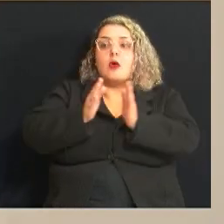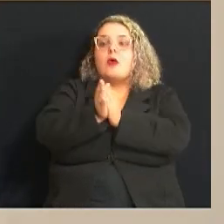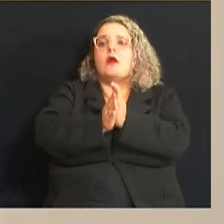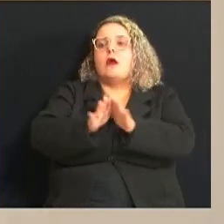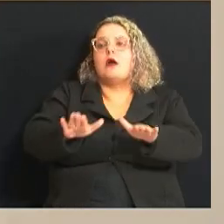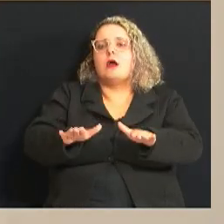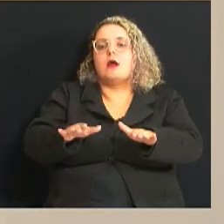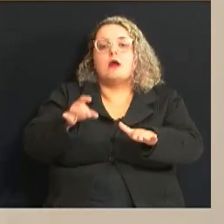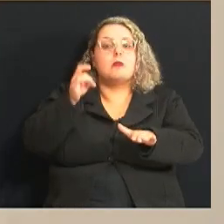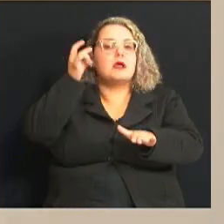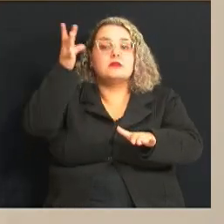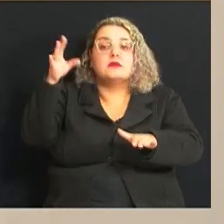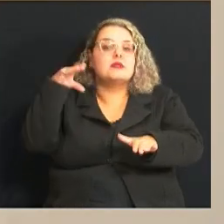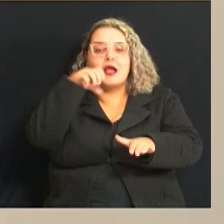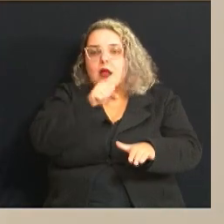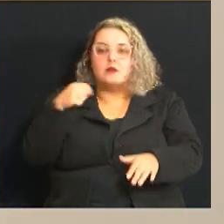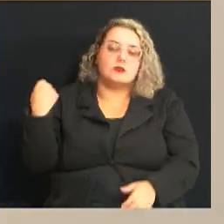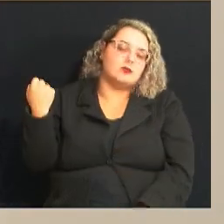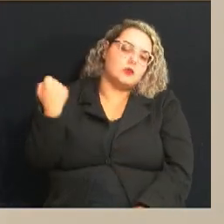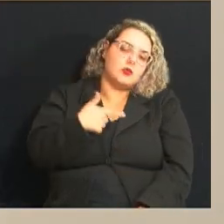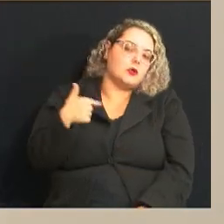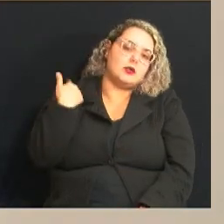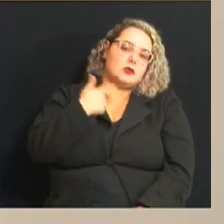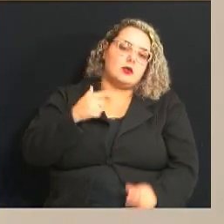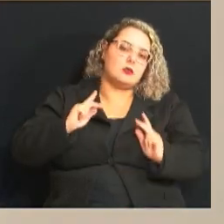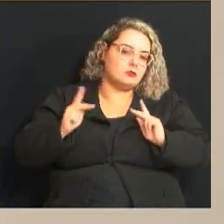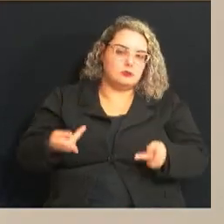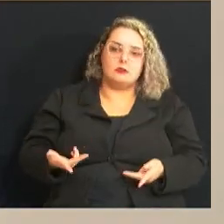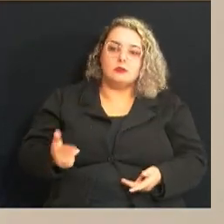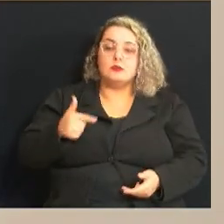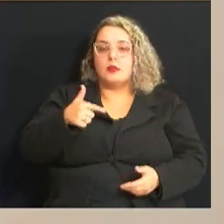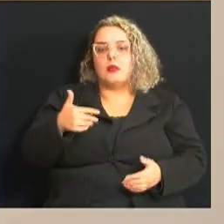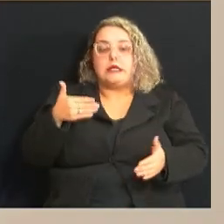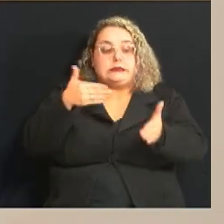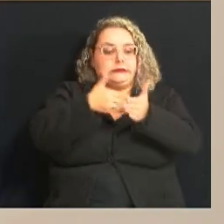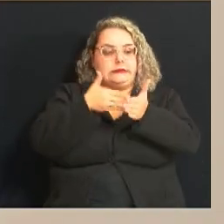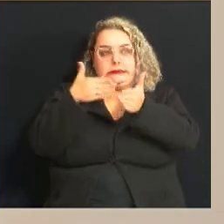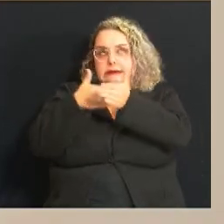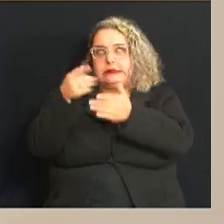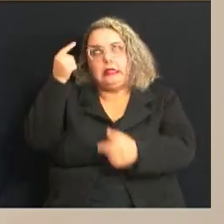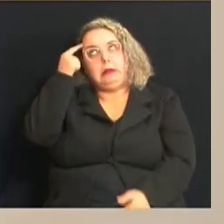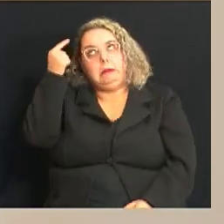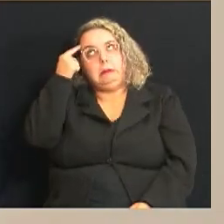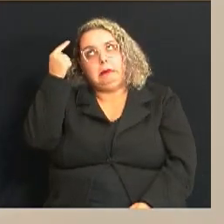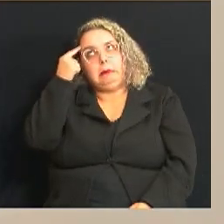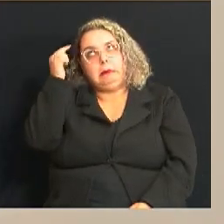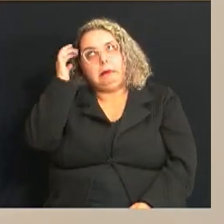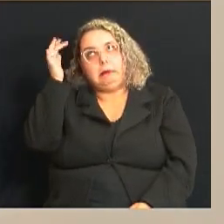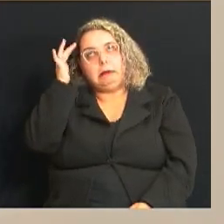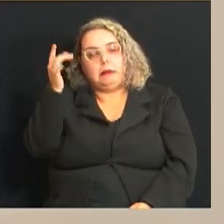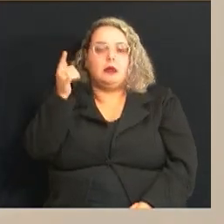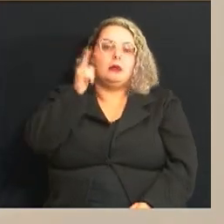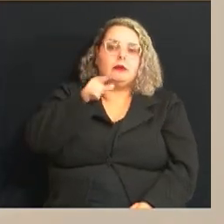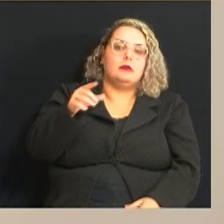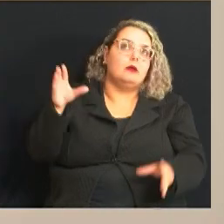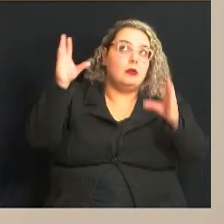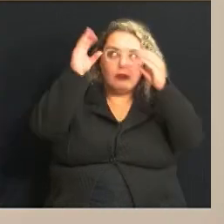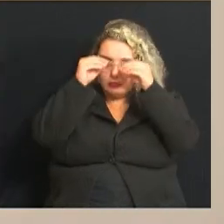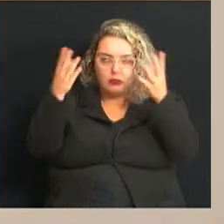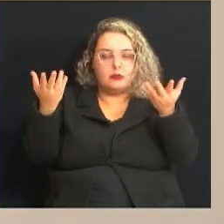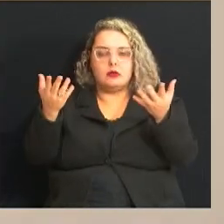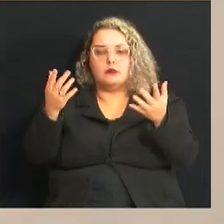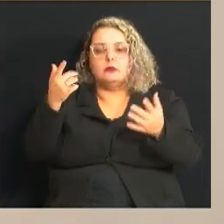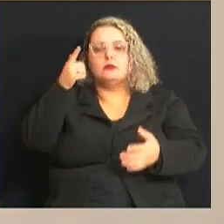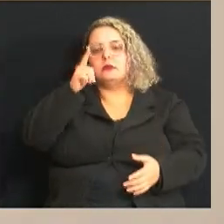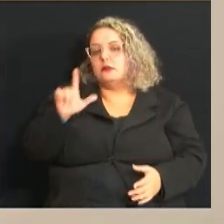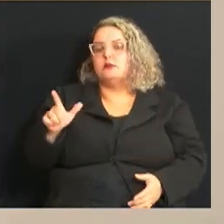mais rápido do que na gente, porque eles não têm esses bloqueios mentais que a gente tem de ficar pensando, de não conseguir desligar, não consegue conectar. Não, o